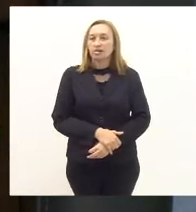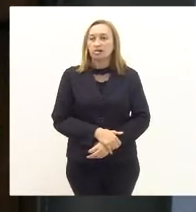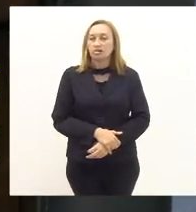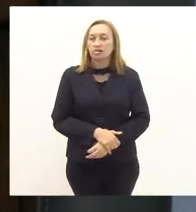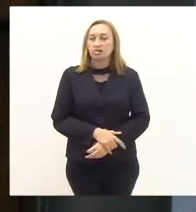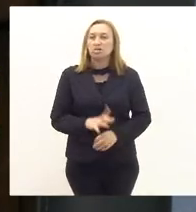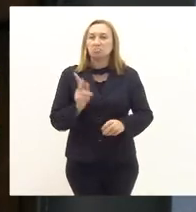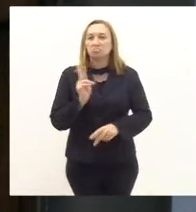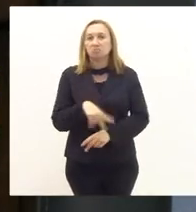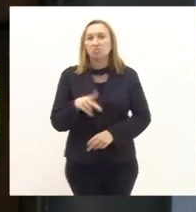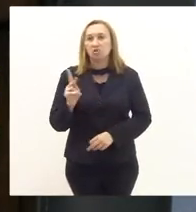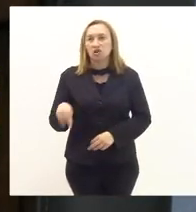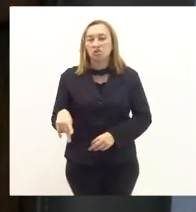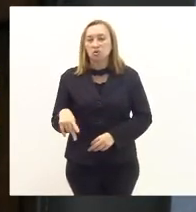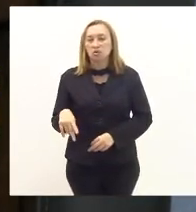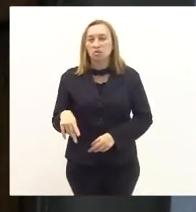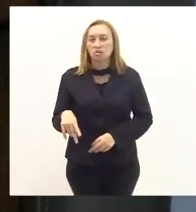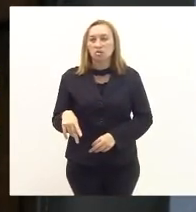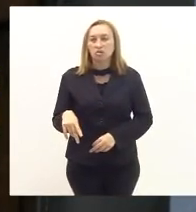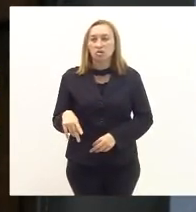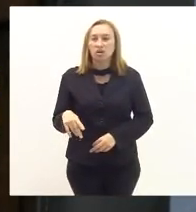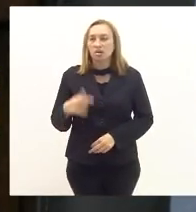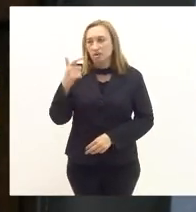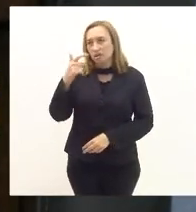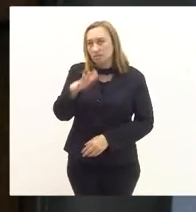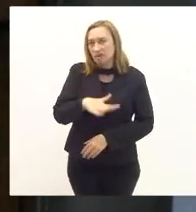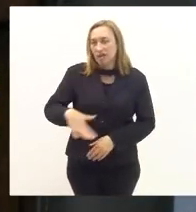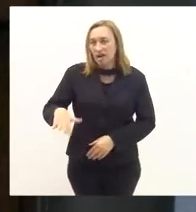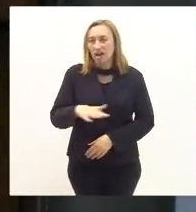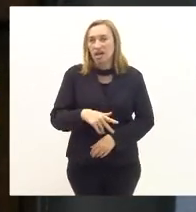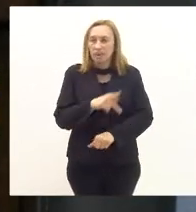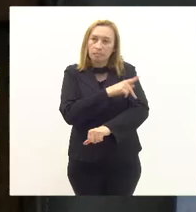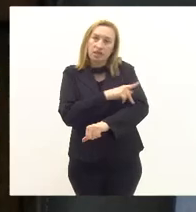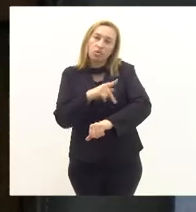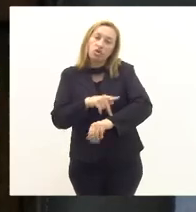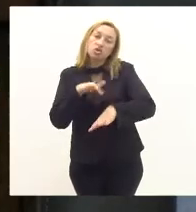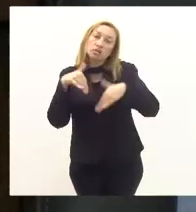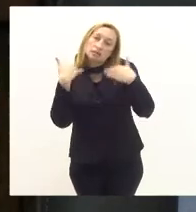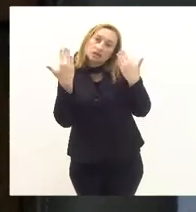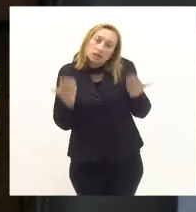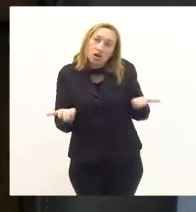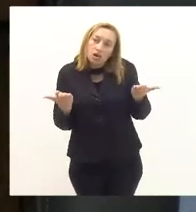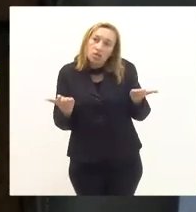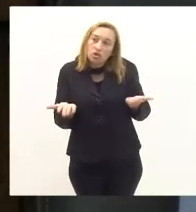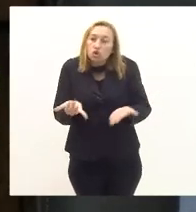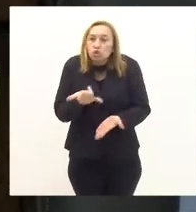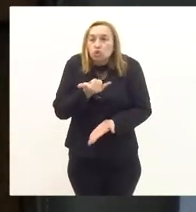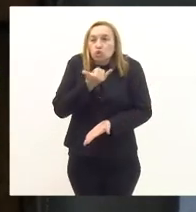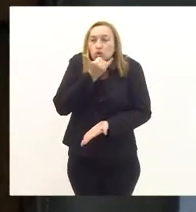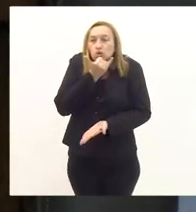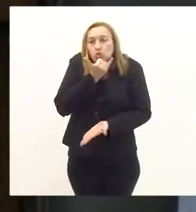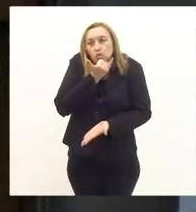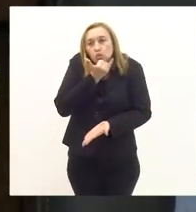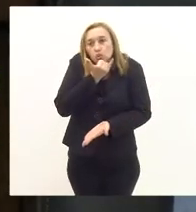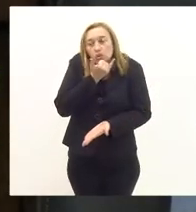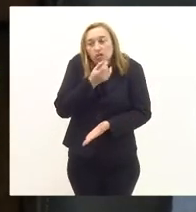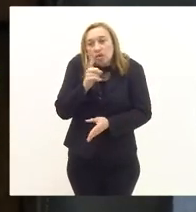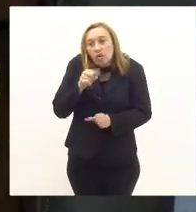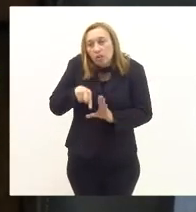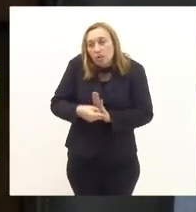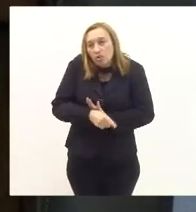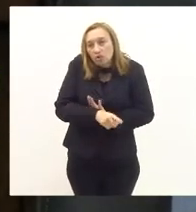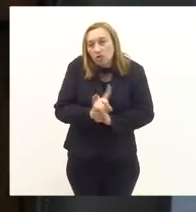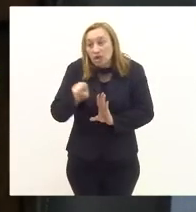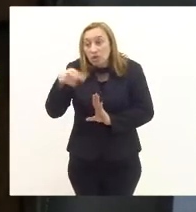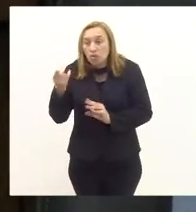De professor, a minha área ela é pedagógica. Então, me desculpe se eu não me aprofundar em